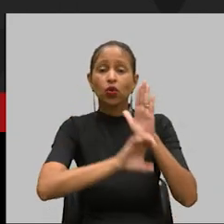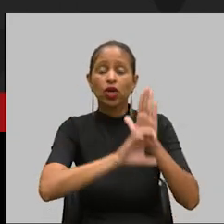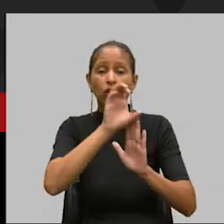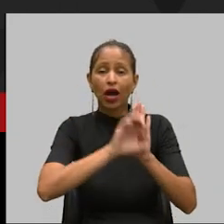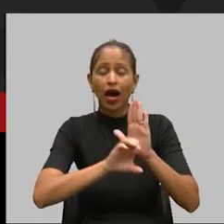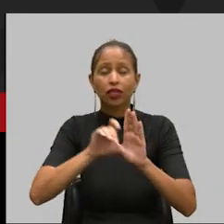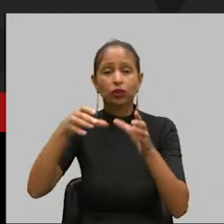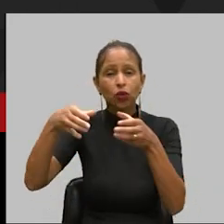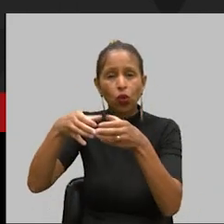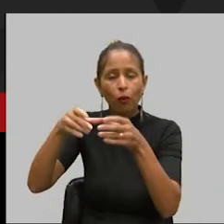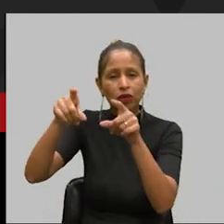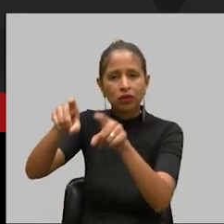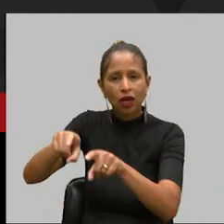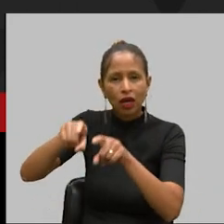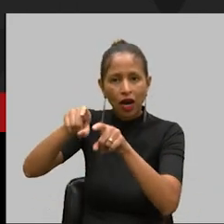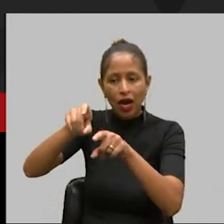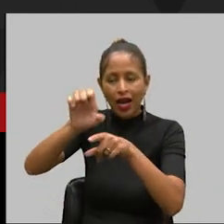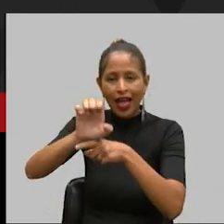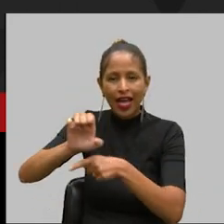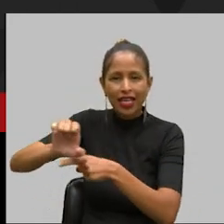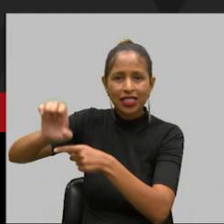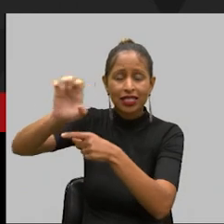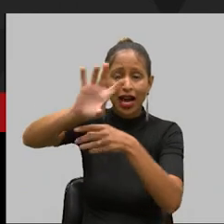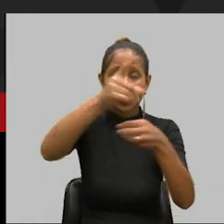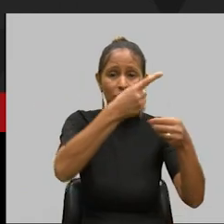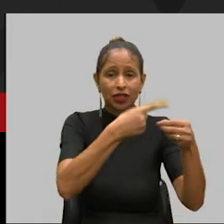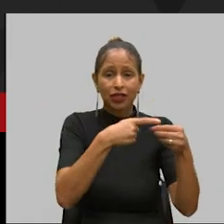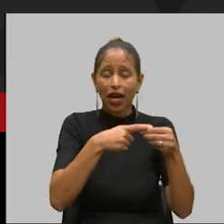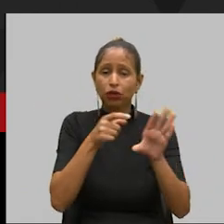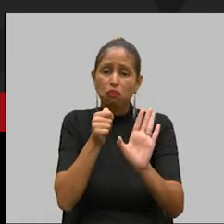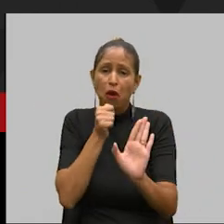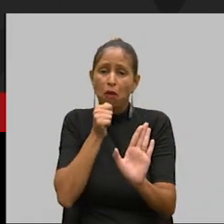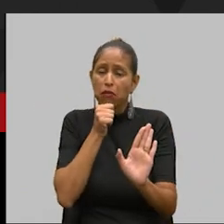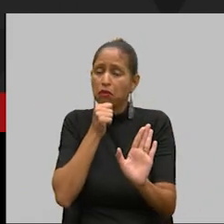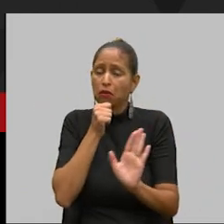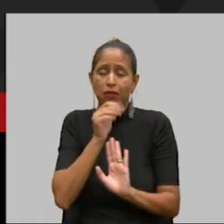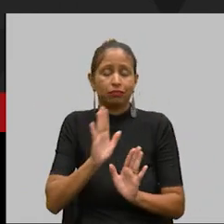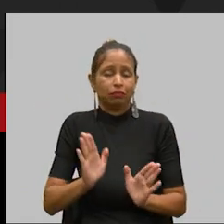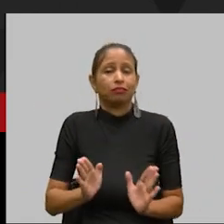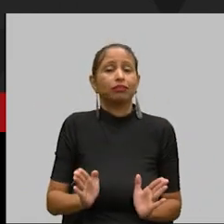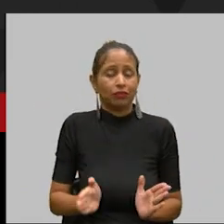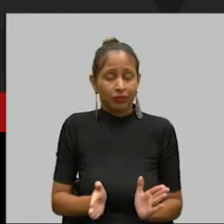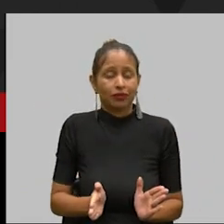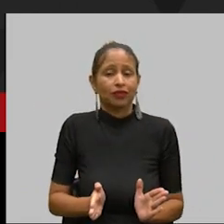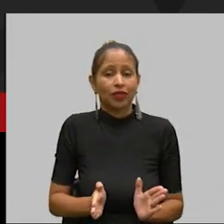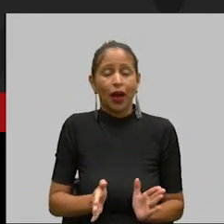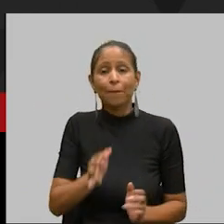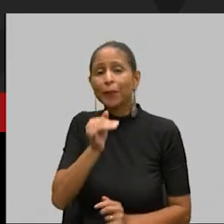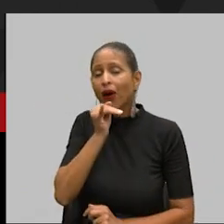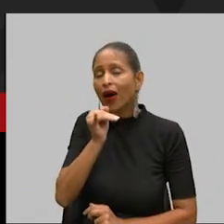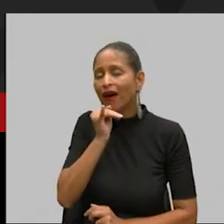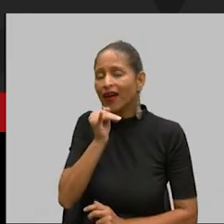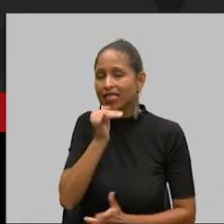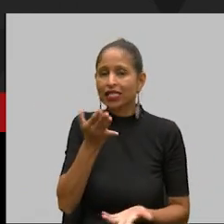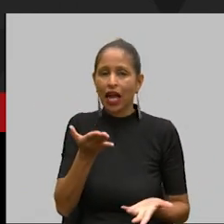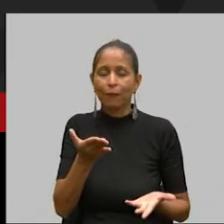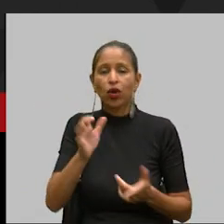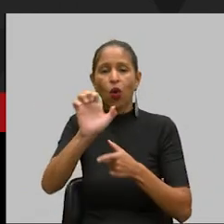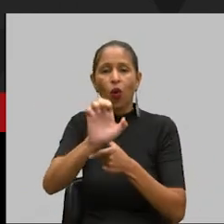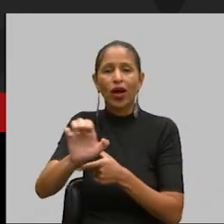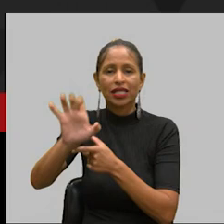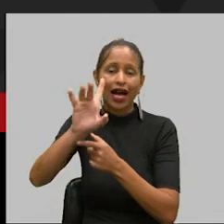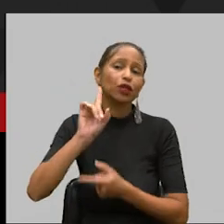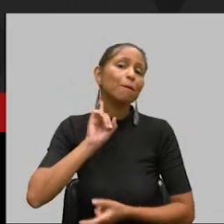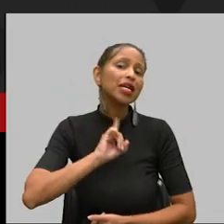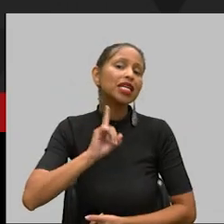do campo nos estados e municípios que ainda não foi avançado eh por exemplo eh o estado de